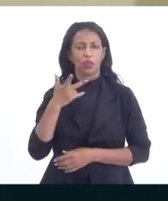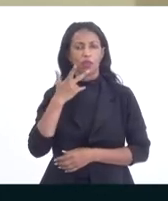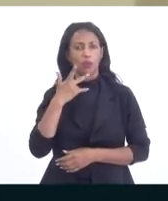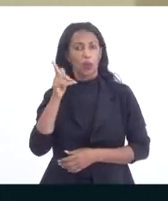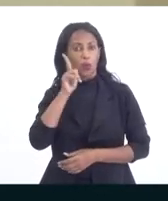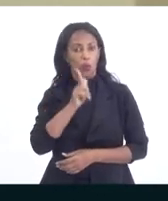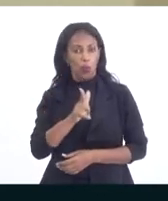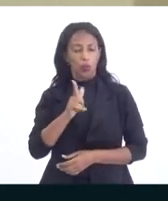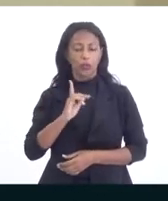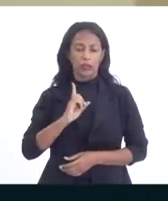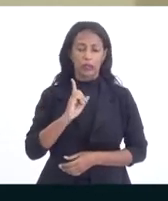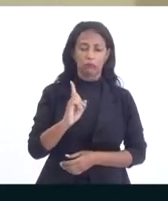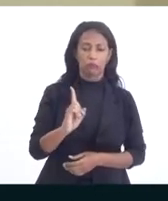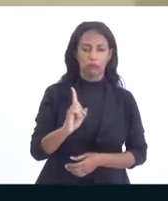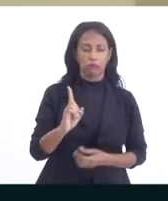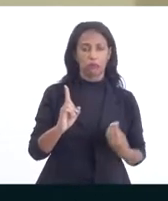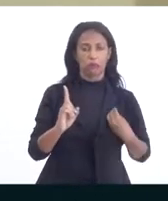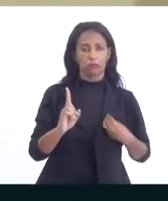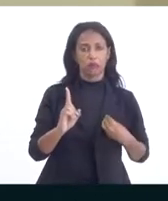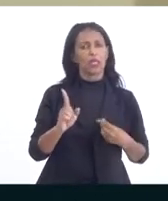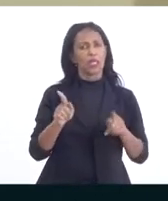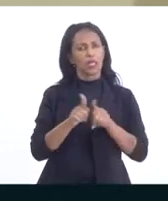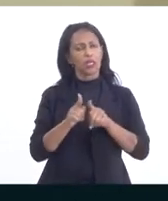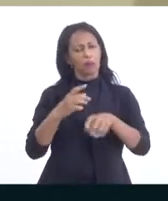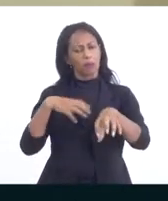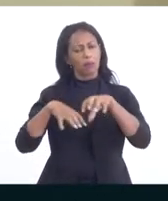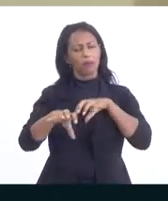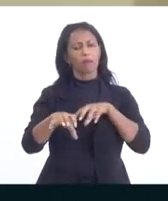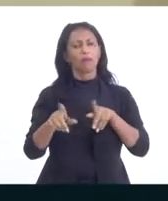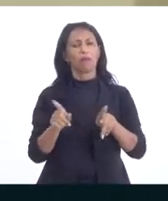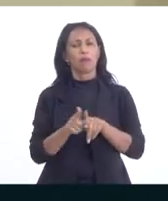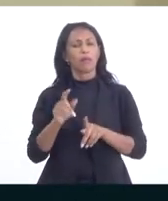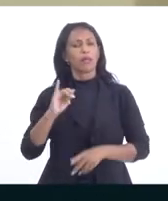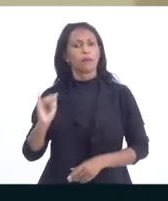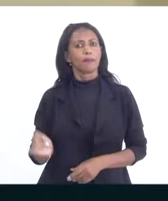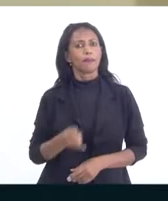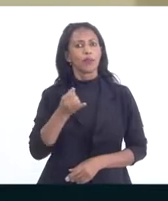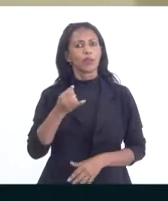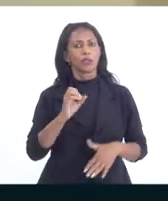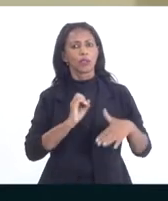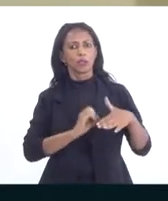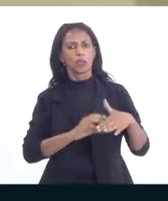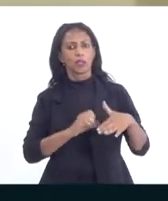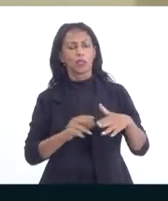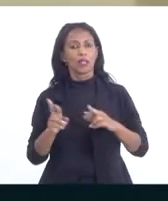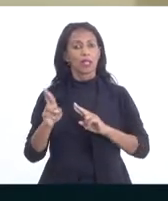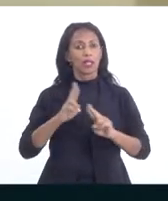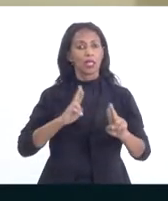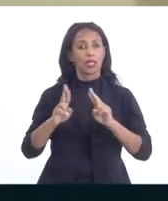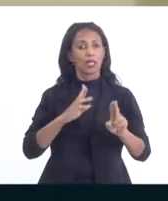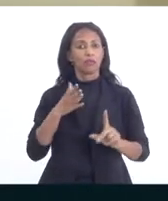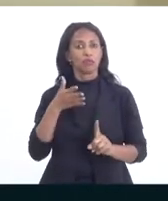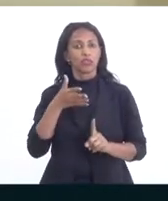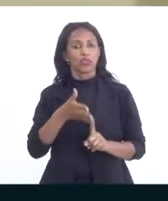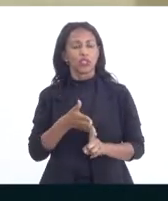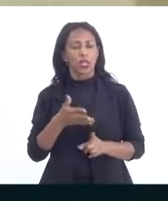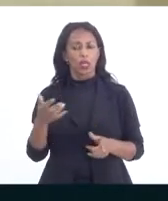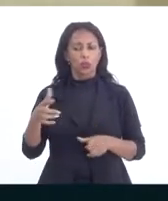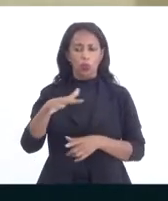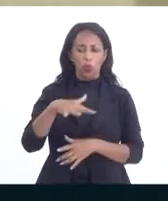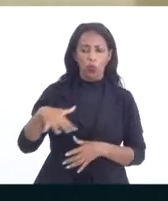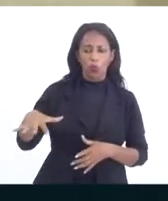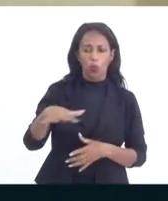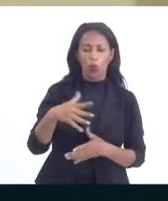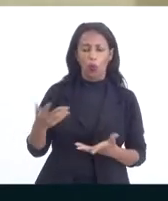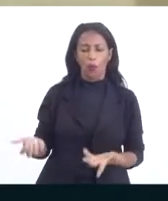consegui participar presencialmente e naqueles que a gente está participando virtualmente, a importância desse fundo e da relação direta com o setor produtivo,